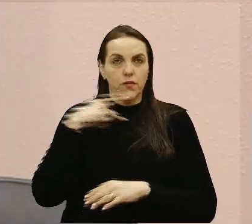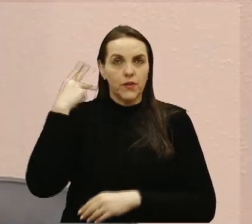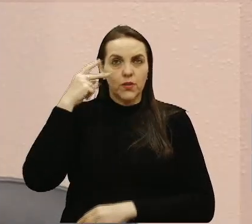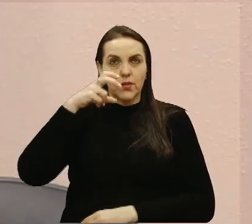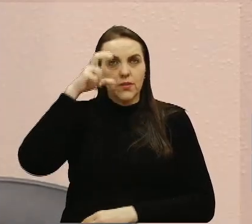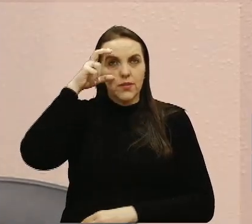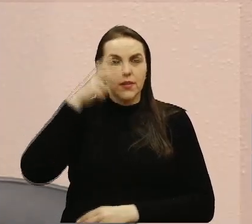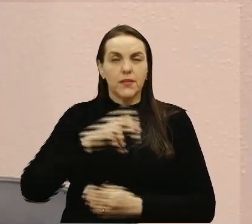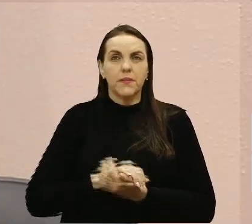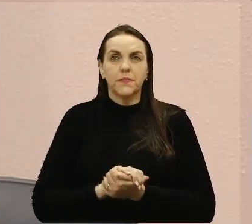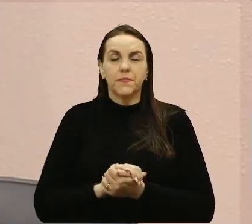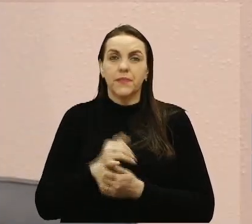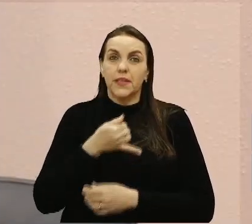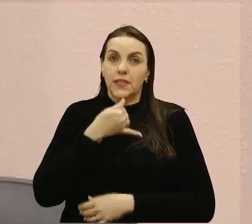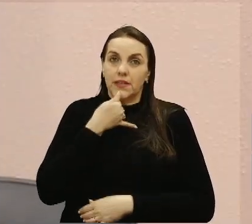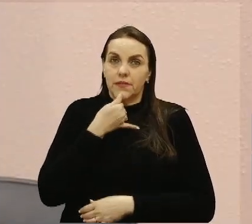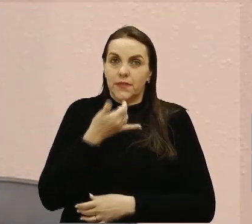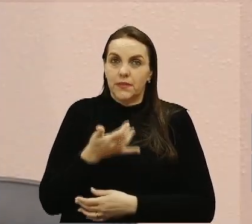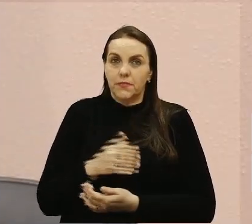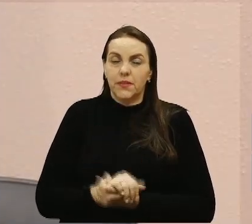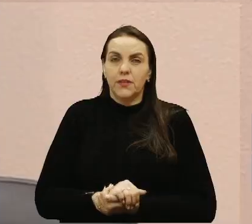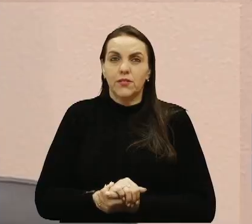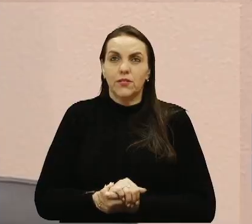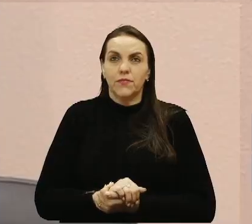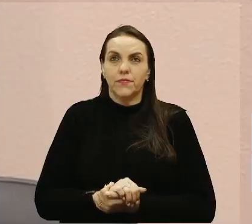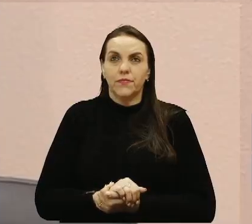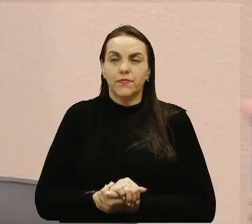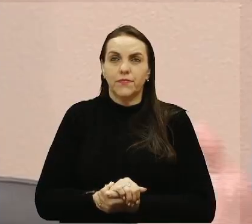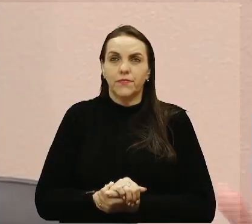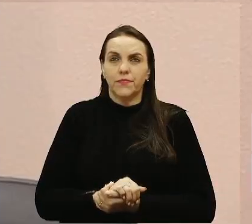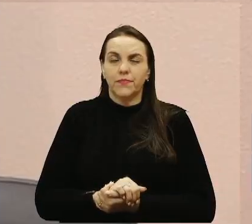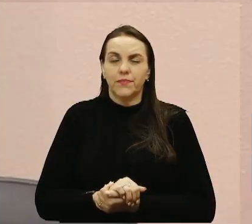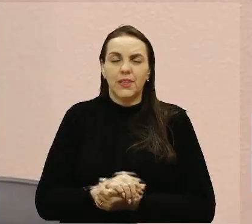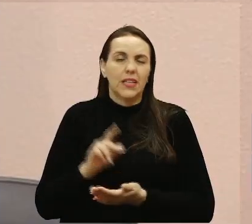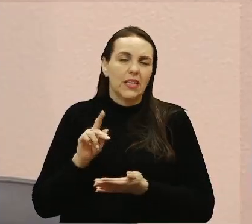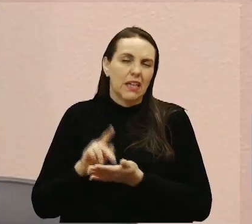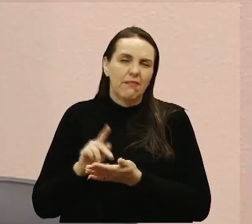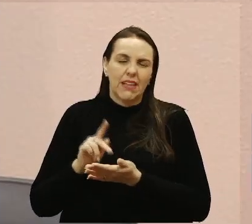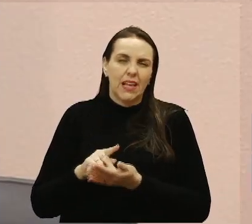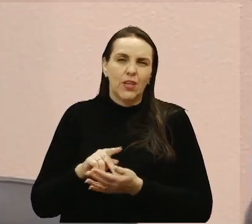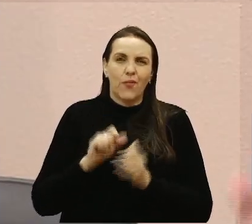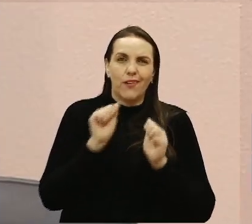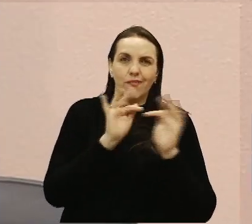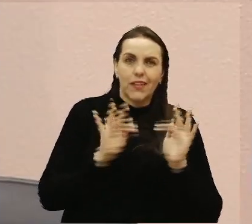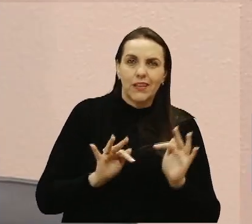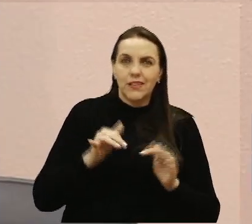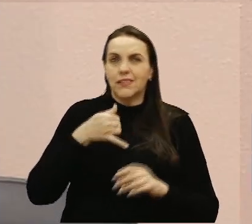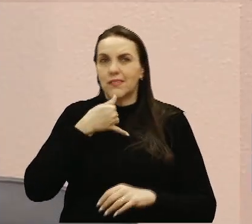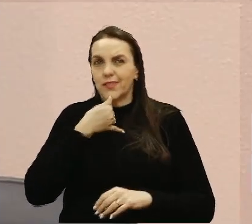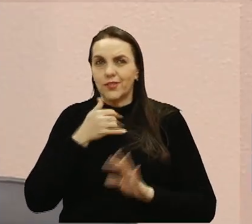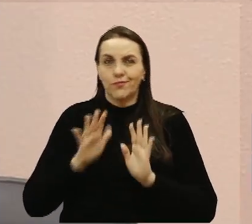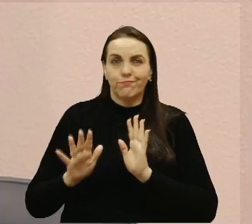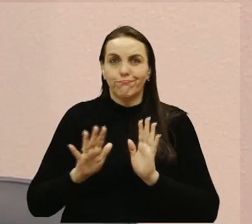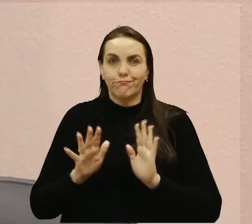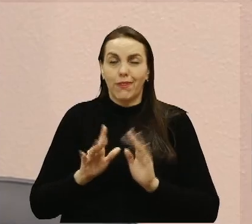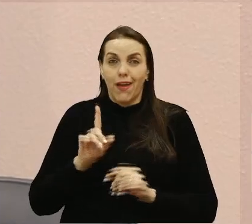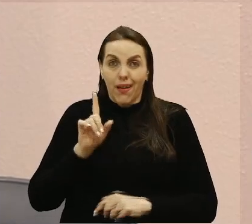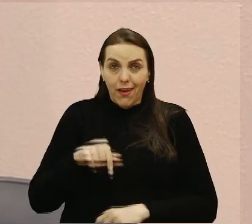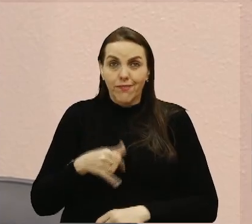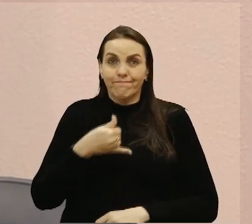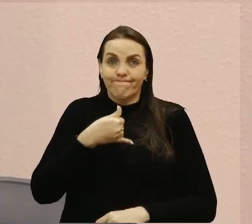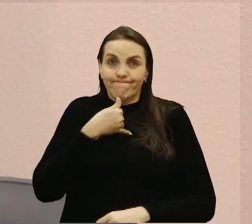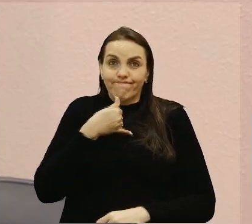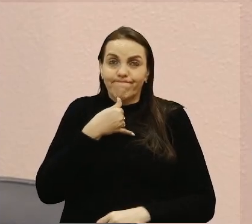e, infelizmente, na verdade, não é nem infelizmente nem felizmente, né? Com muita tristeza, na última